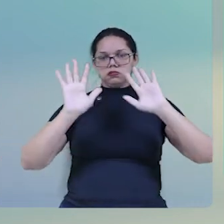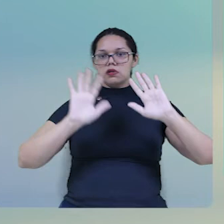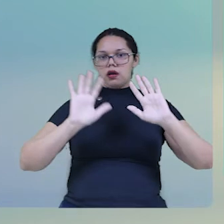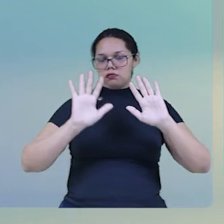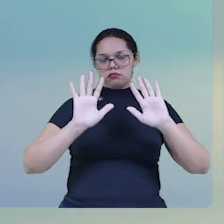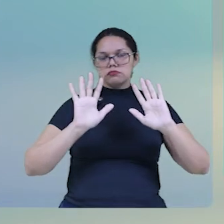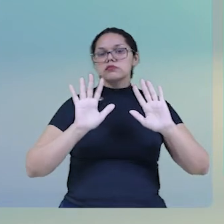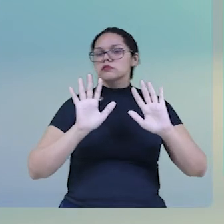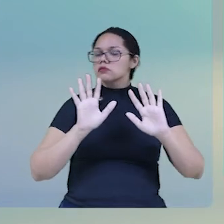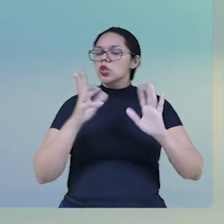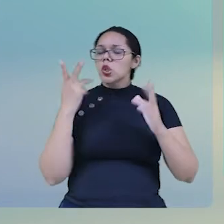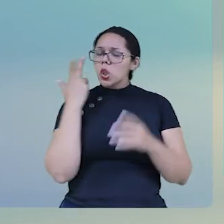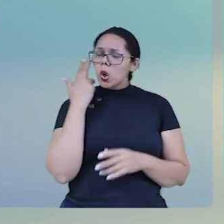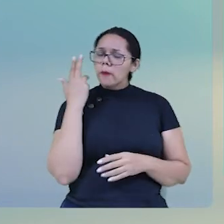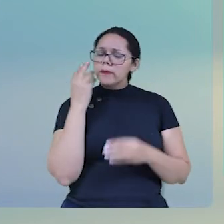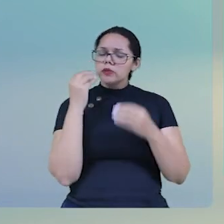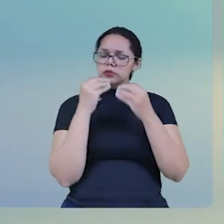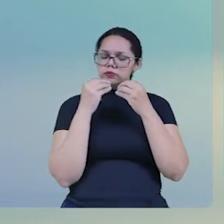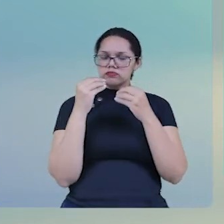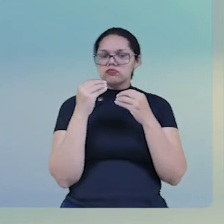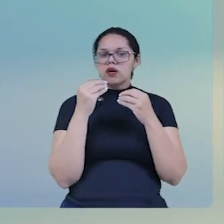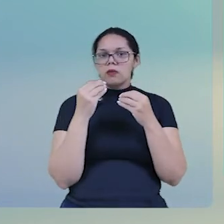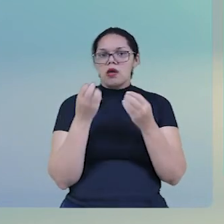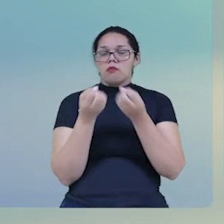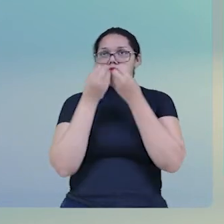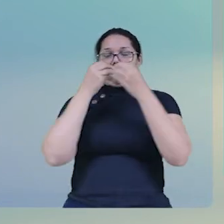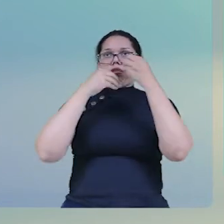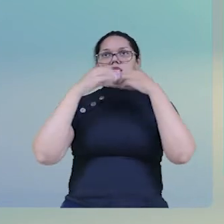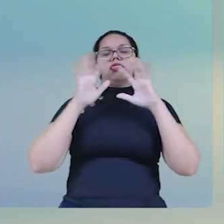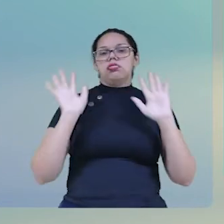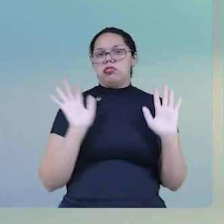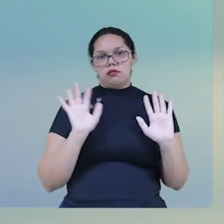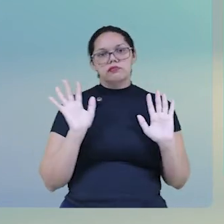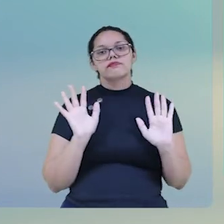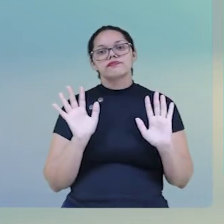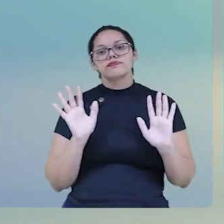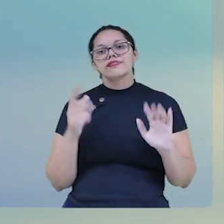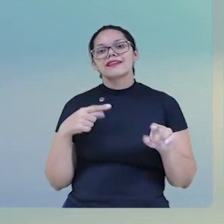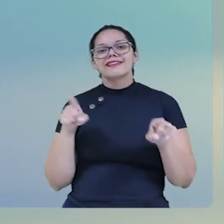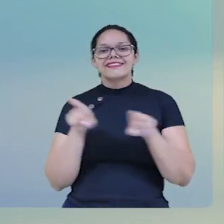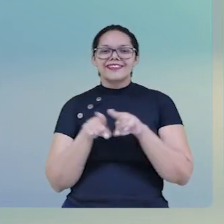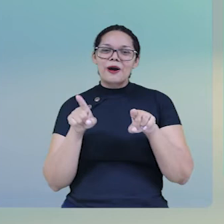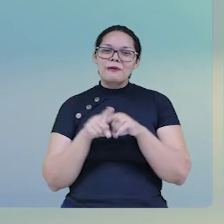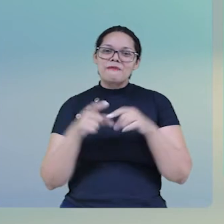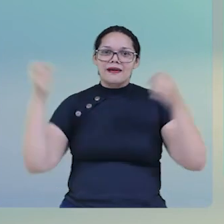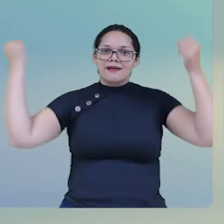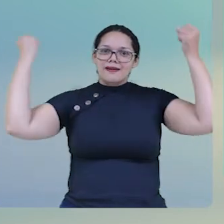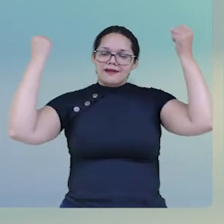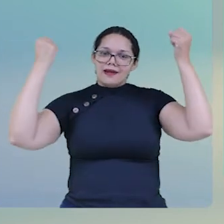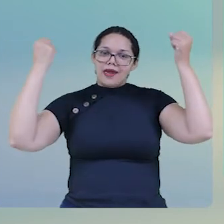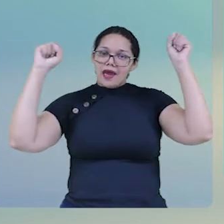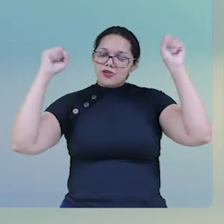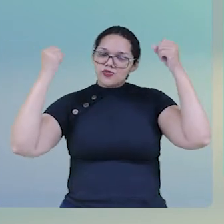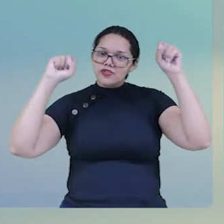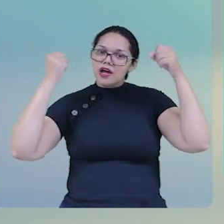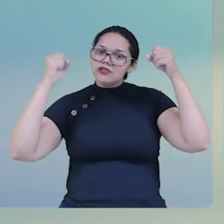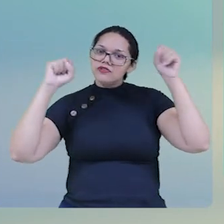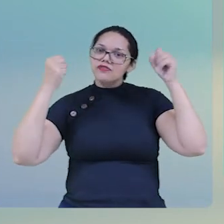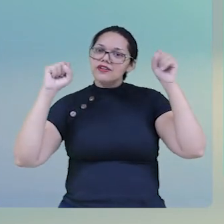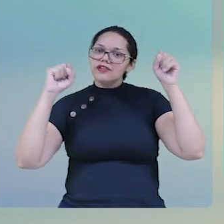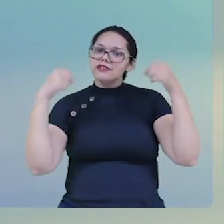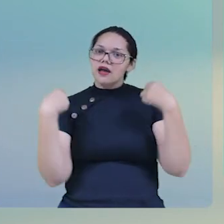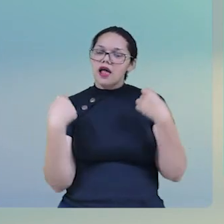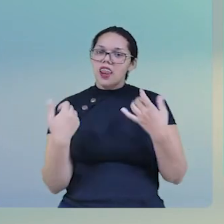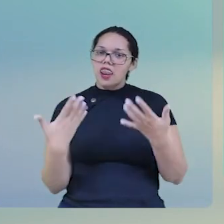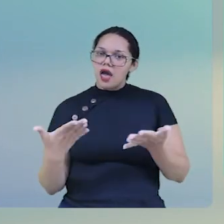tudo demais, a gente sempre escuta, tudo demais é veneno, né? Praticar atividade física de baixo impacto, porque se eu já